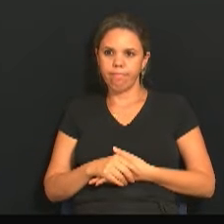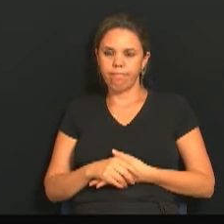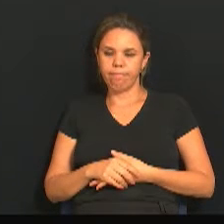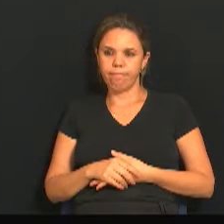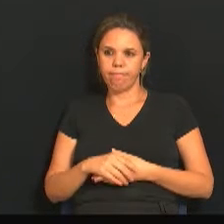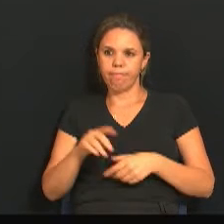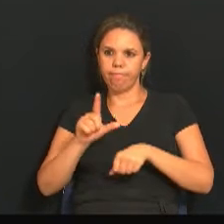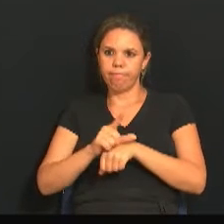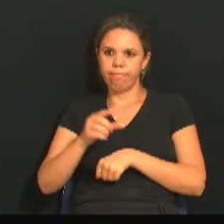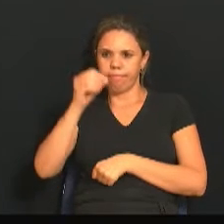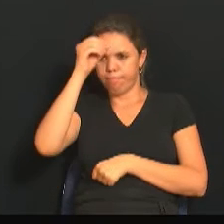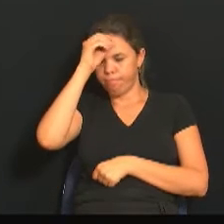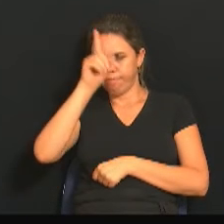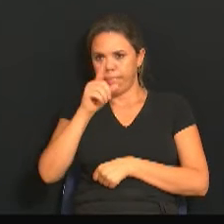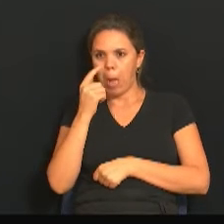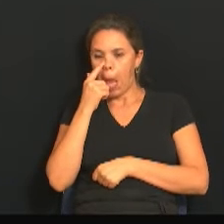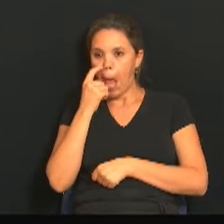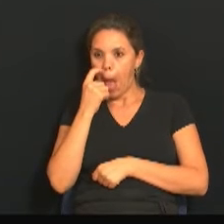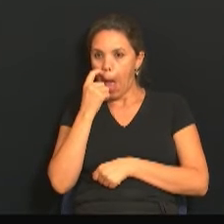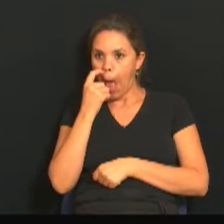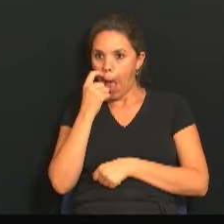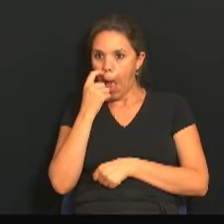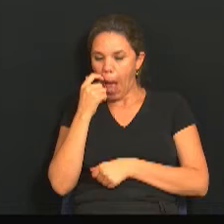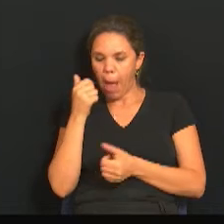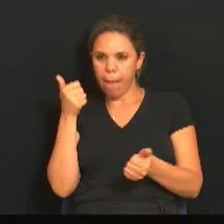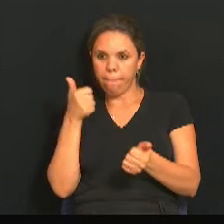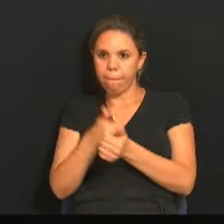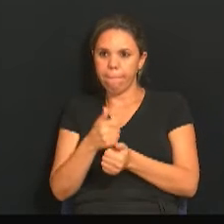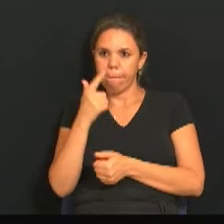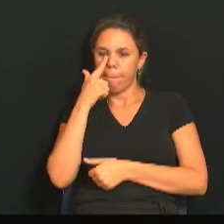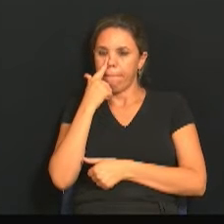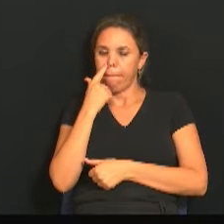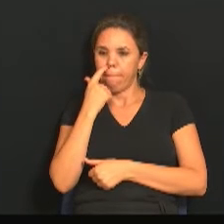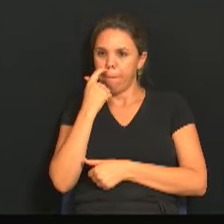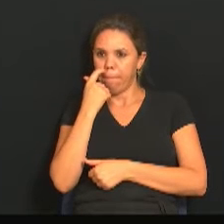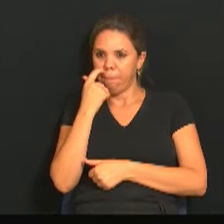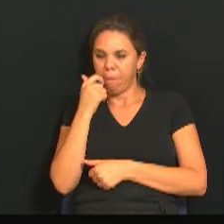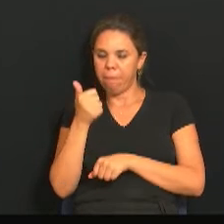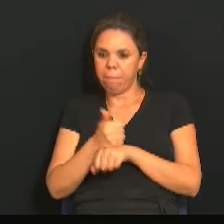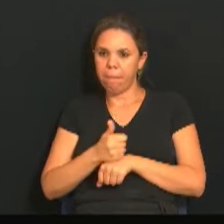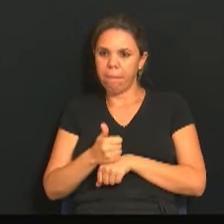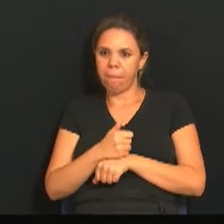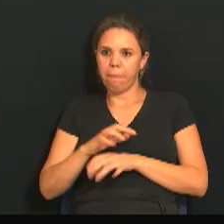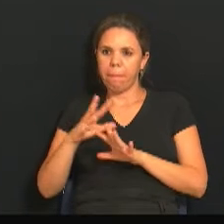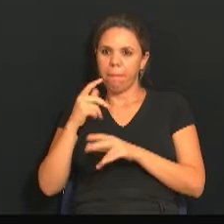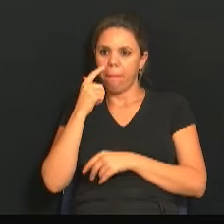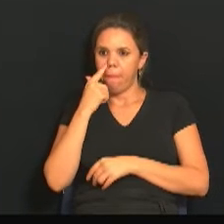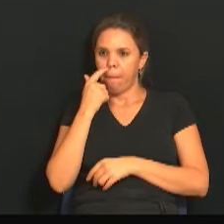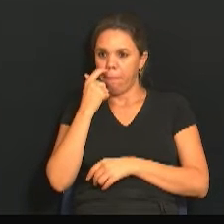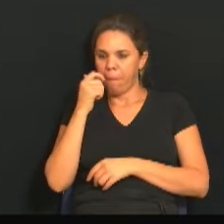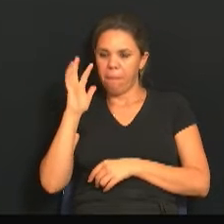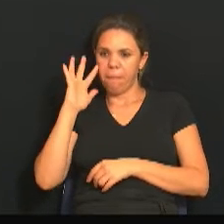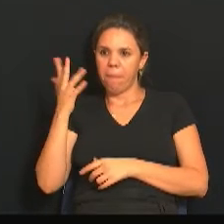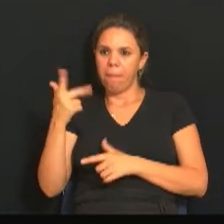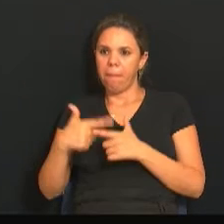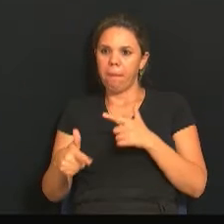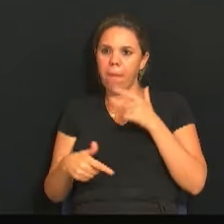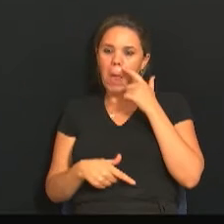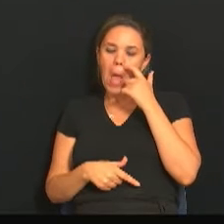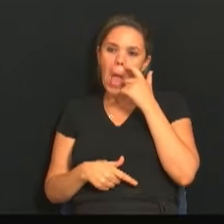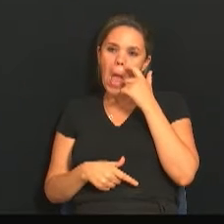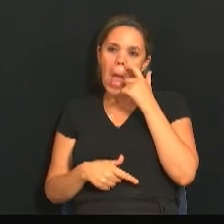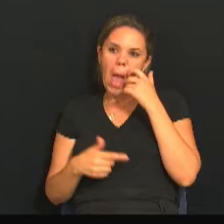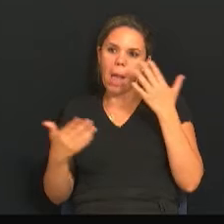comerciantes não sabem. Então, precisa se aproximar de todas as áreas para a gente solucionar esse problema que